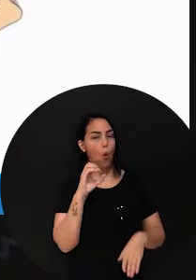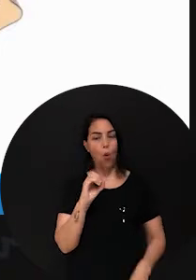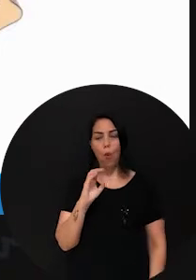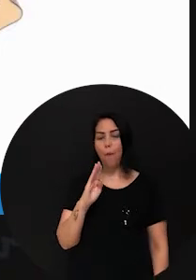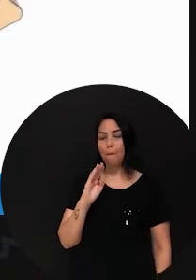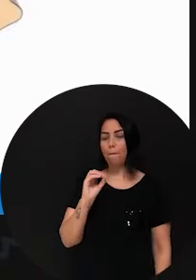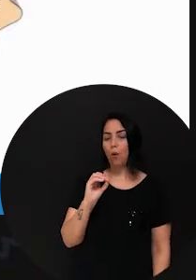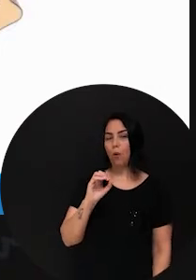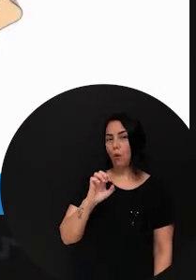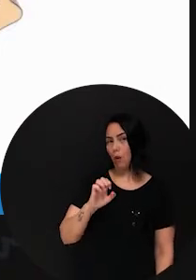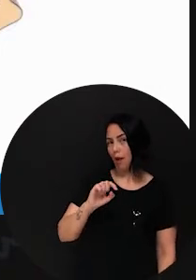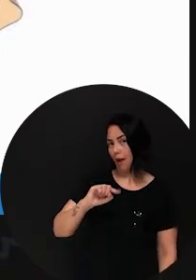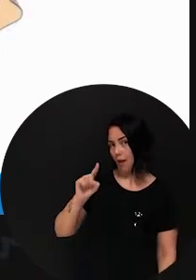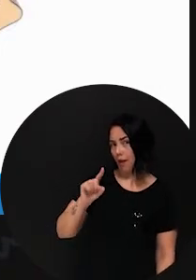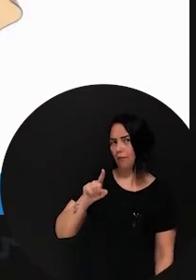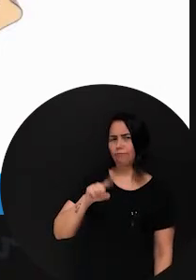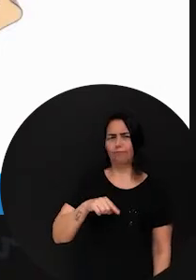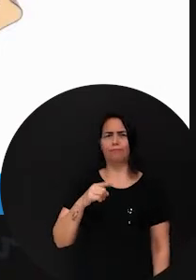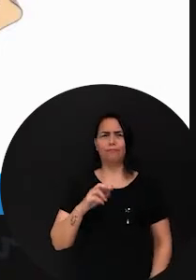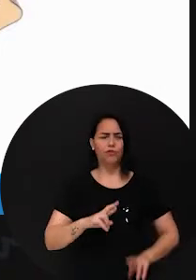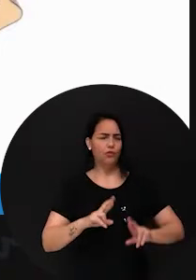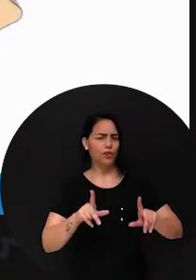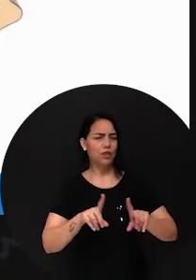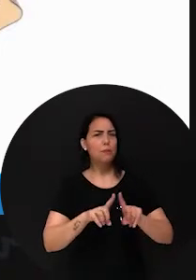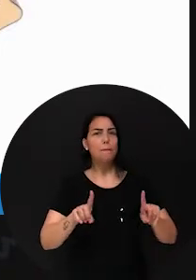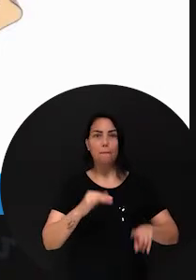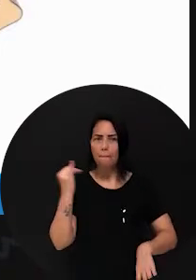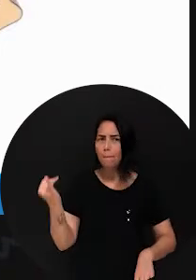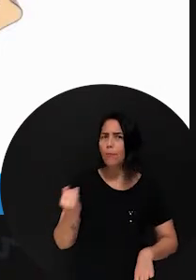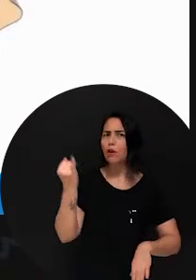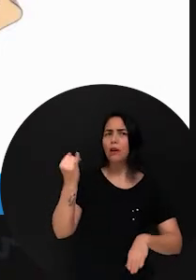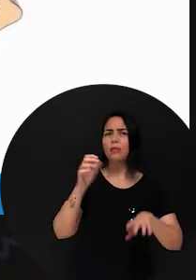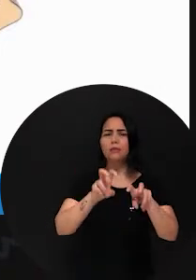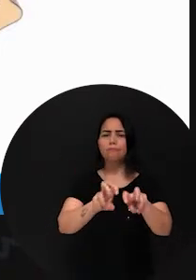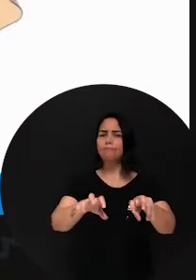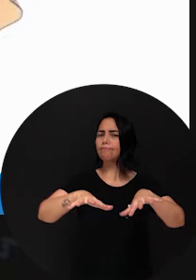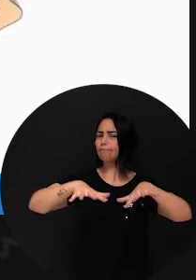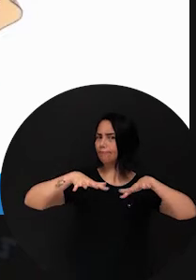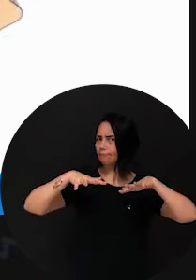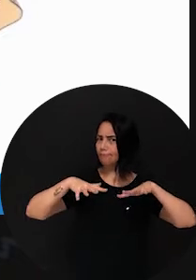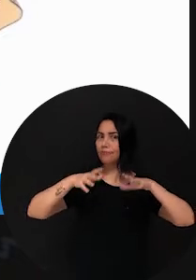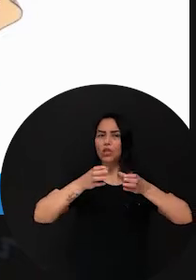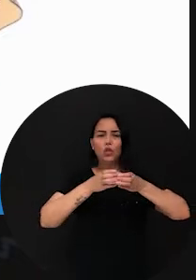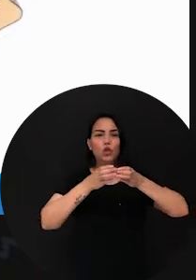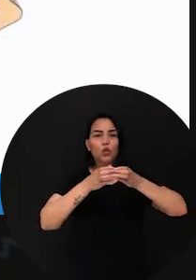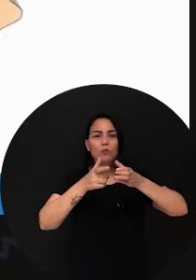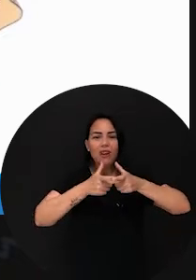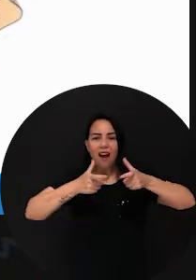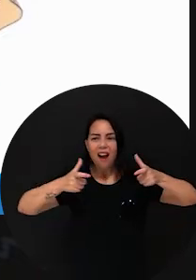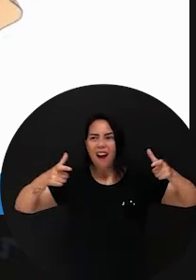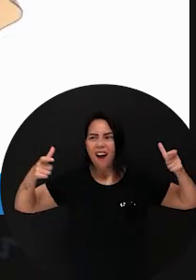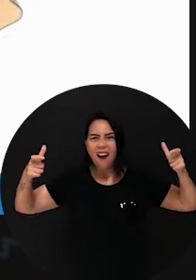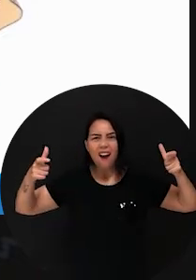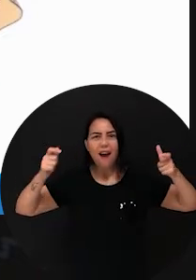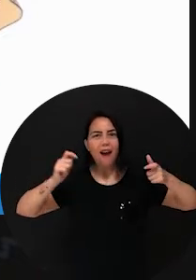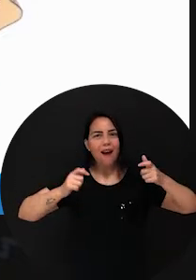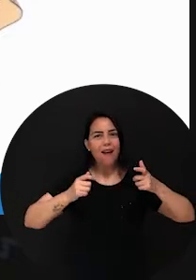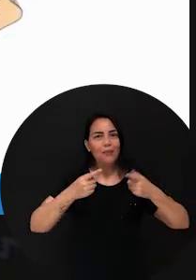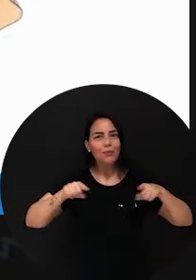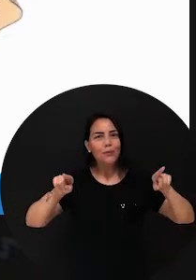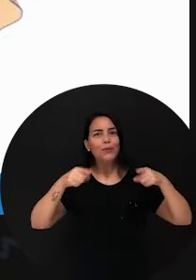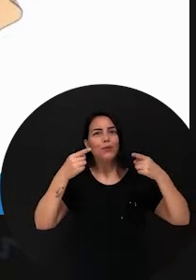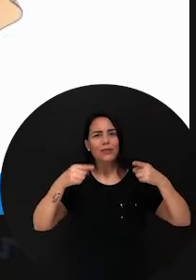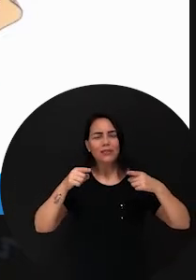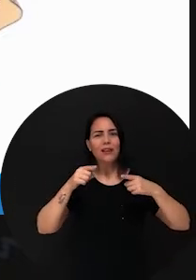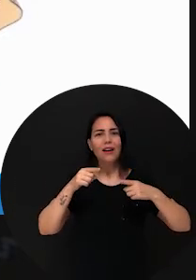muito importante, principalmente nas orquestras, né? Para quem já acompanhou a orquestra, normalmente o oboé é aquele instrumento que dá